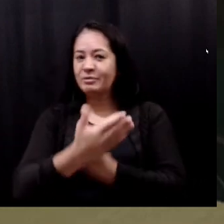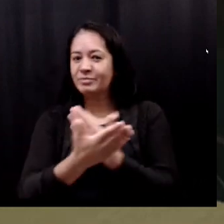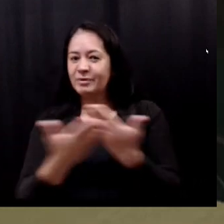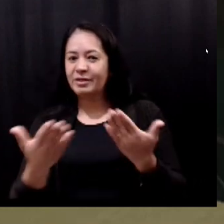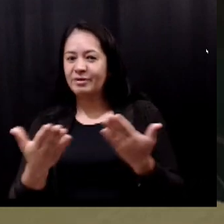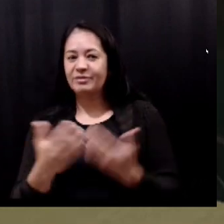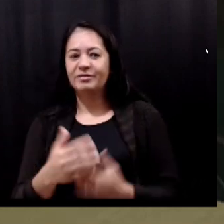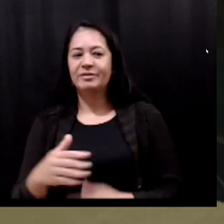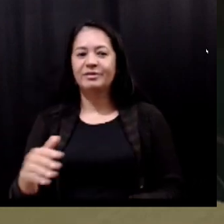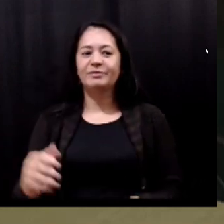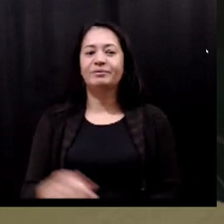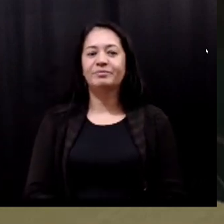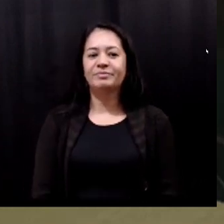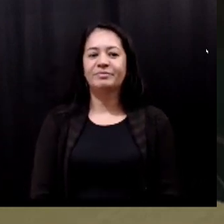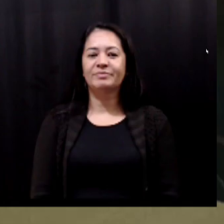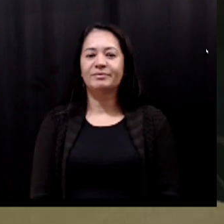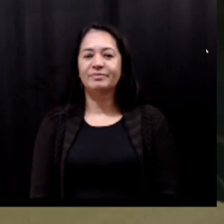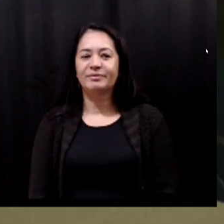gente! Agradecendo aos nossos